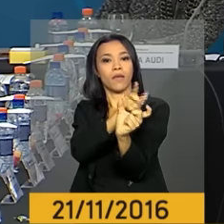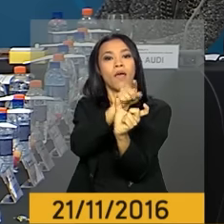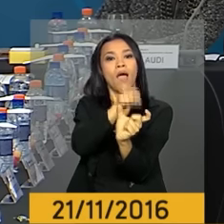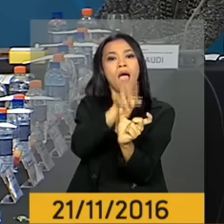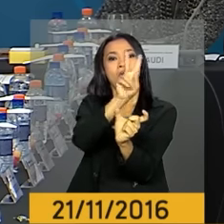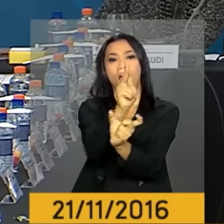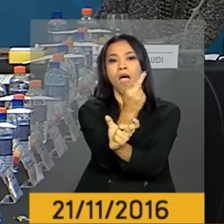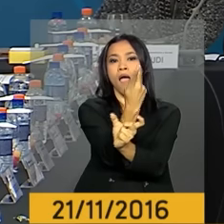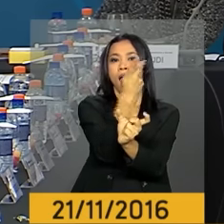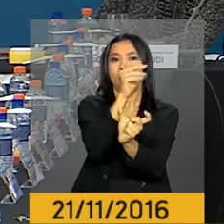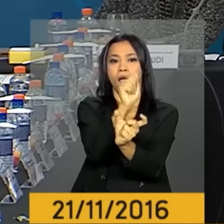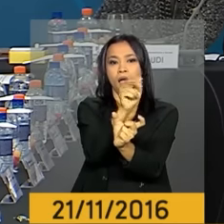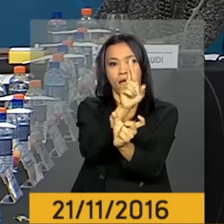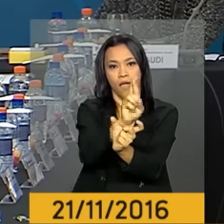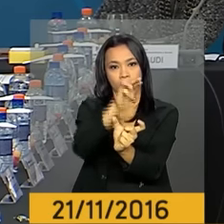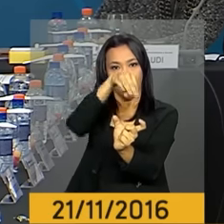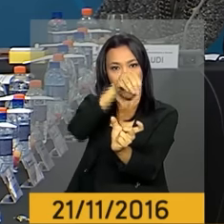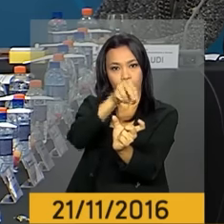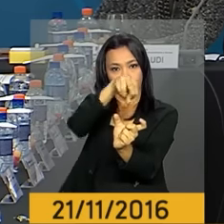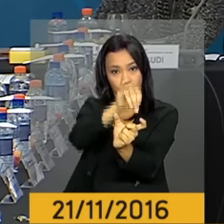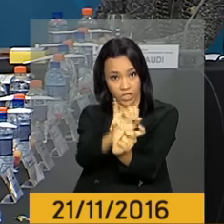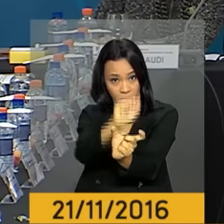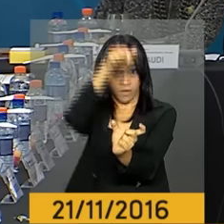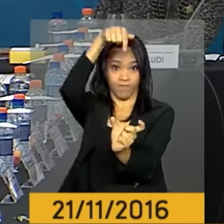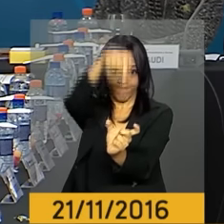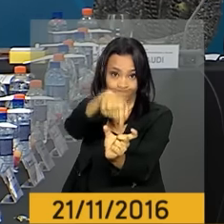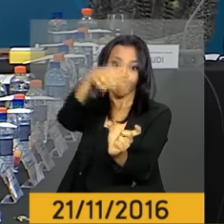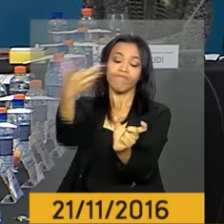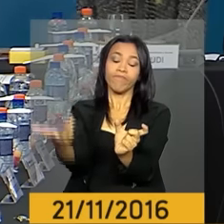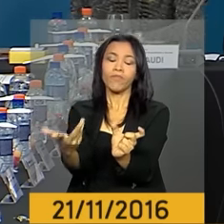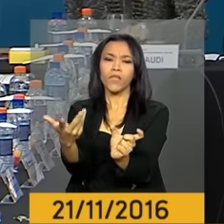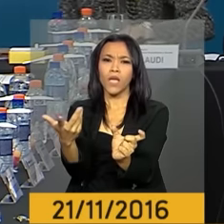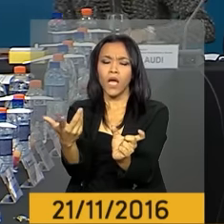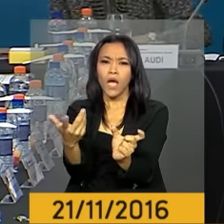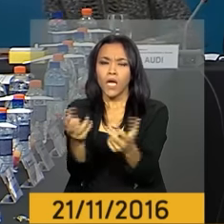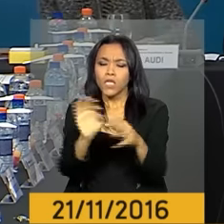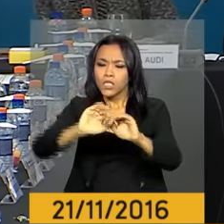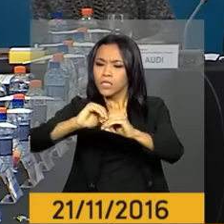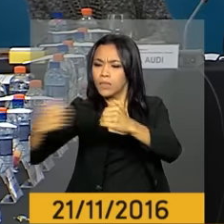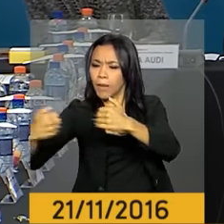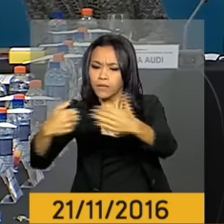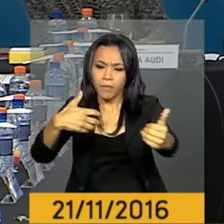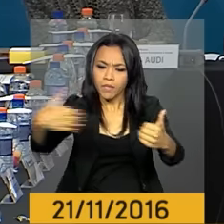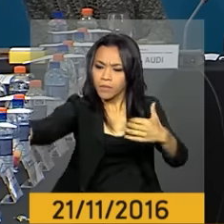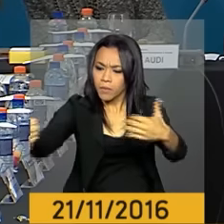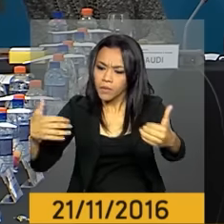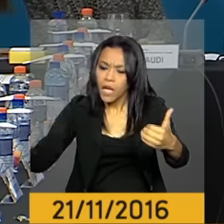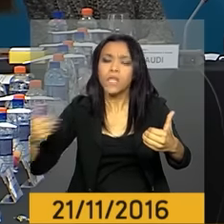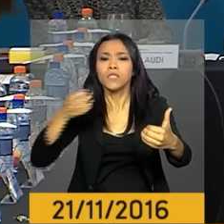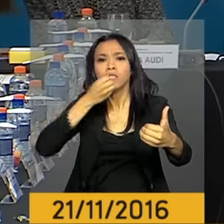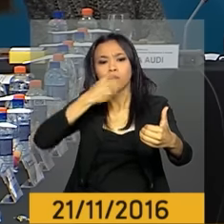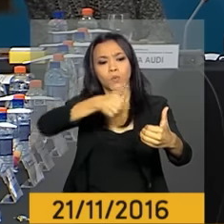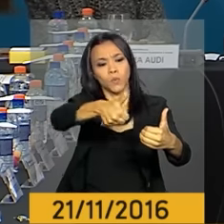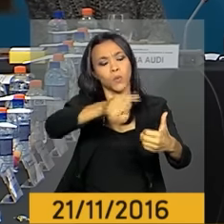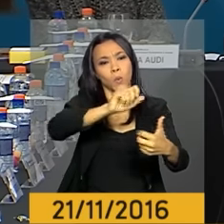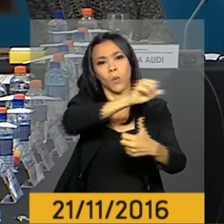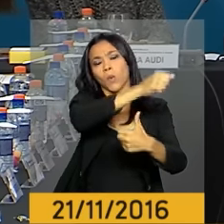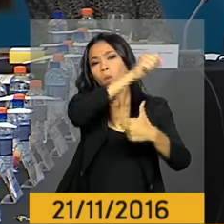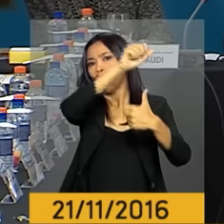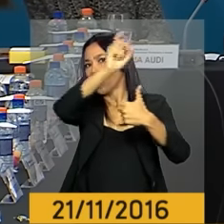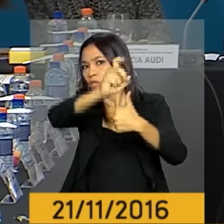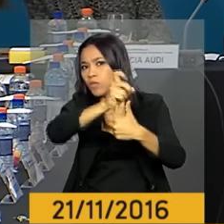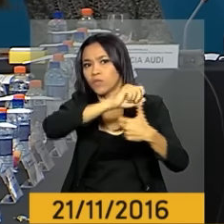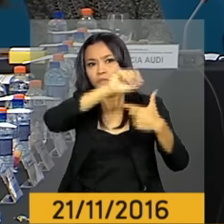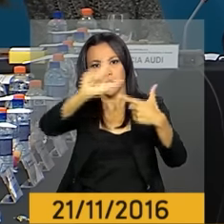fundamento corretíssimo de que os poderes só são divididos para poder operar as várias funções do Estado. Mas o poder é